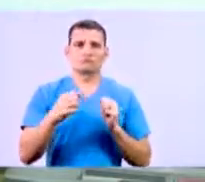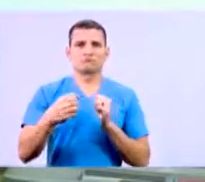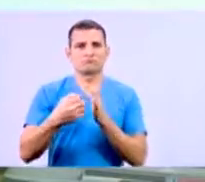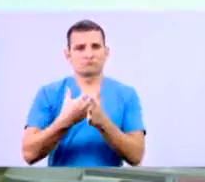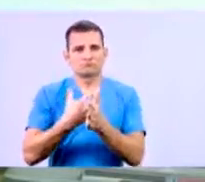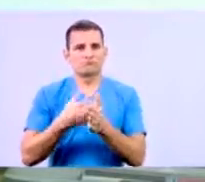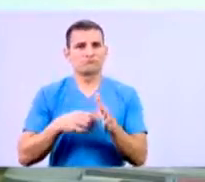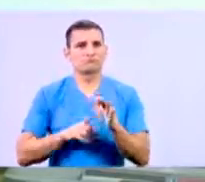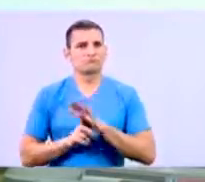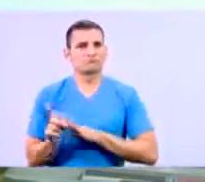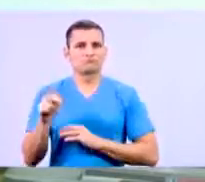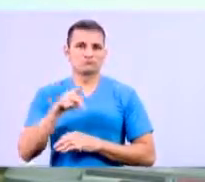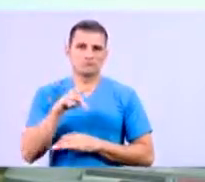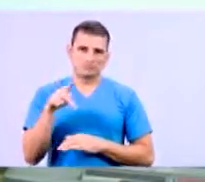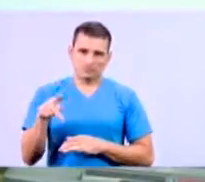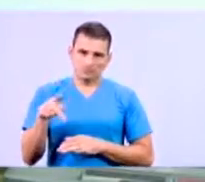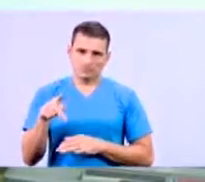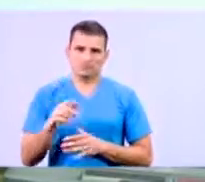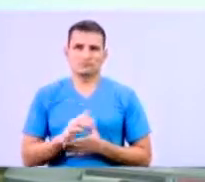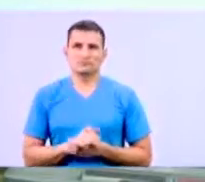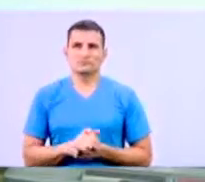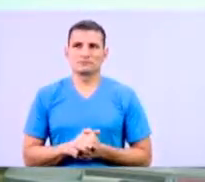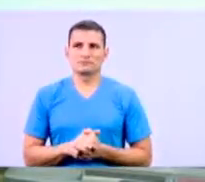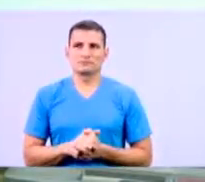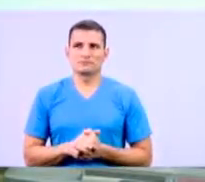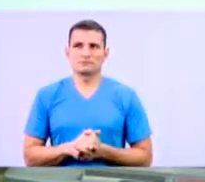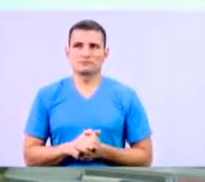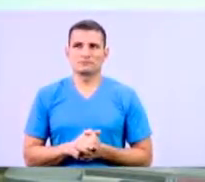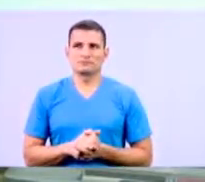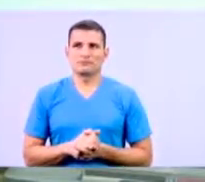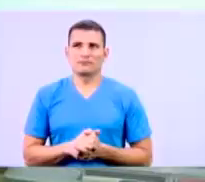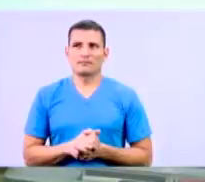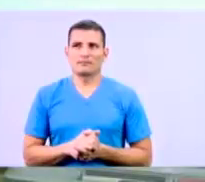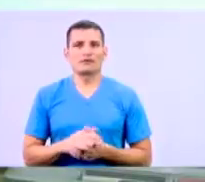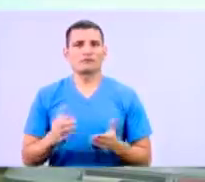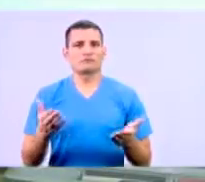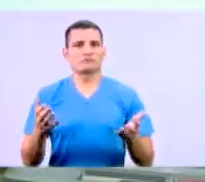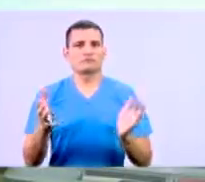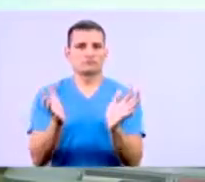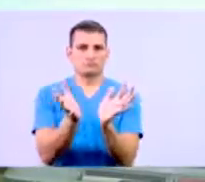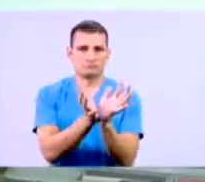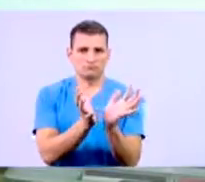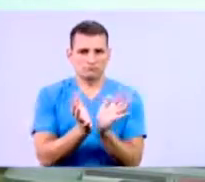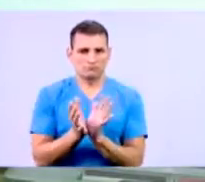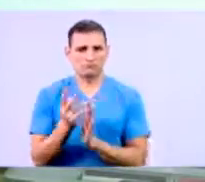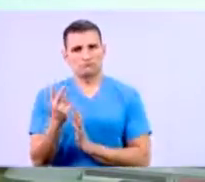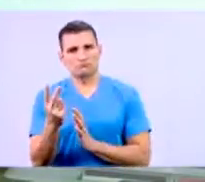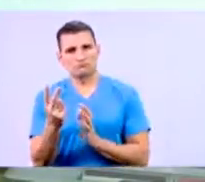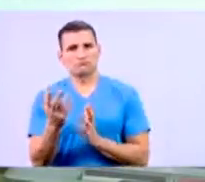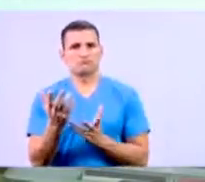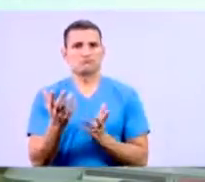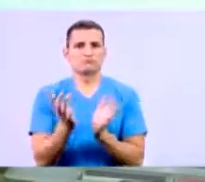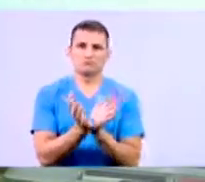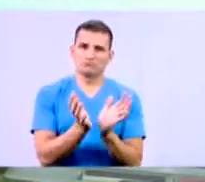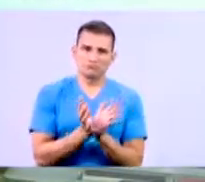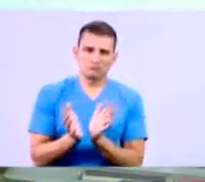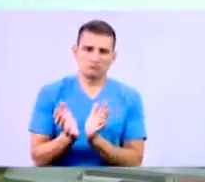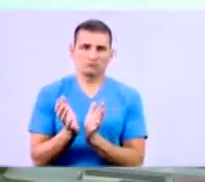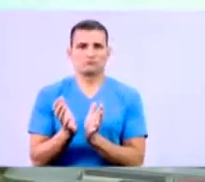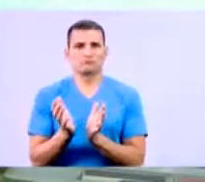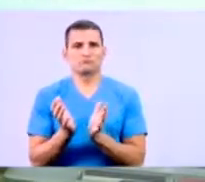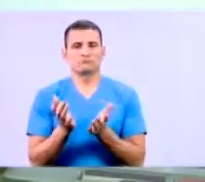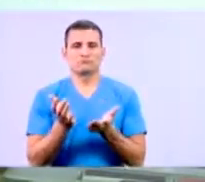o professor. Bom, mas enquanto isso, sentem aí em duplas, em grupos, enfim, e resolvam